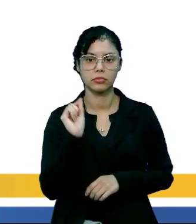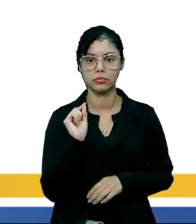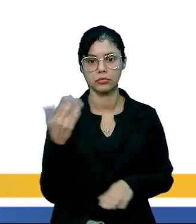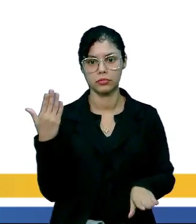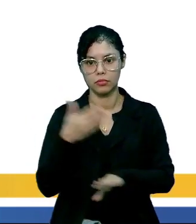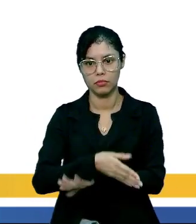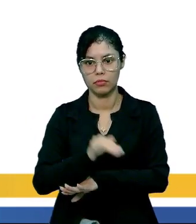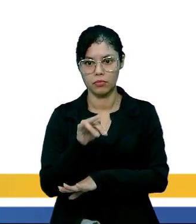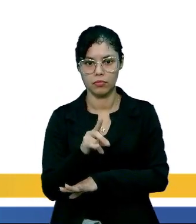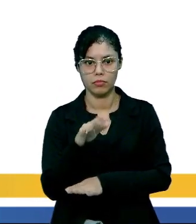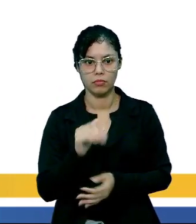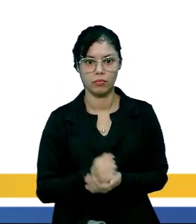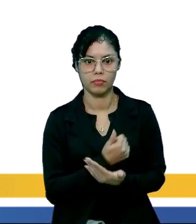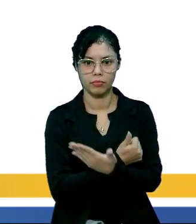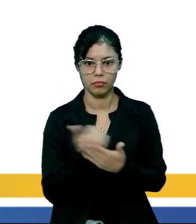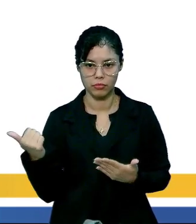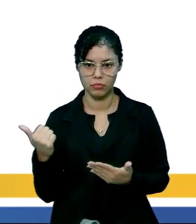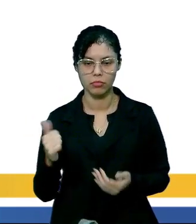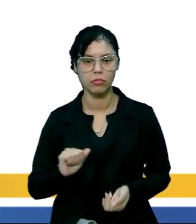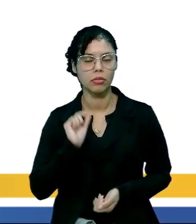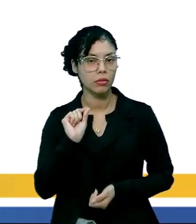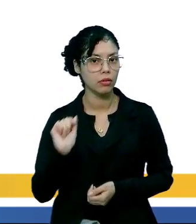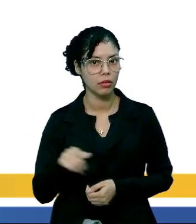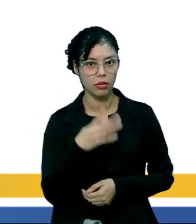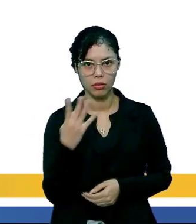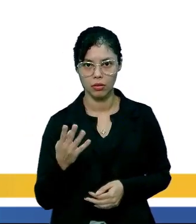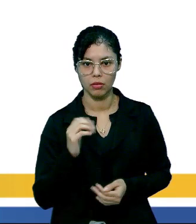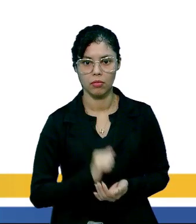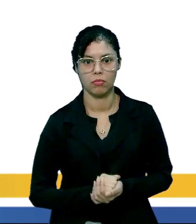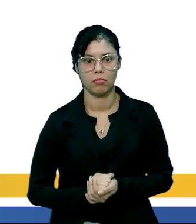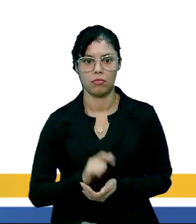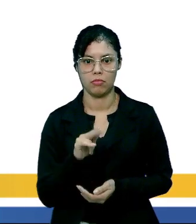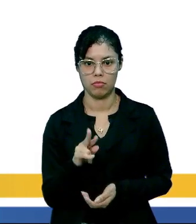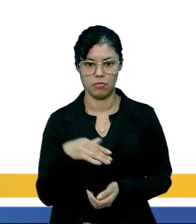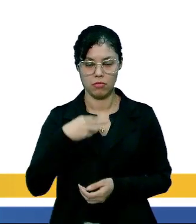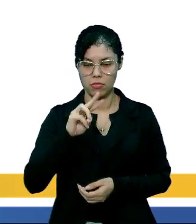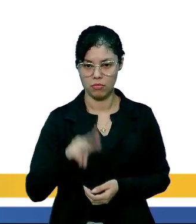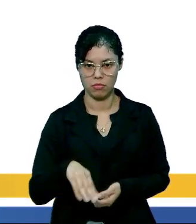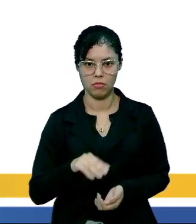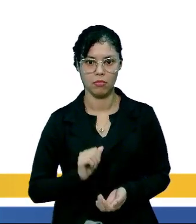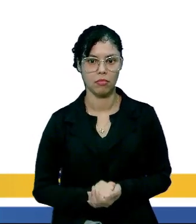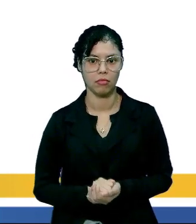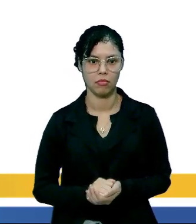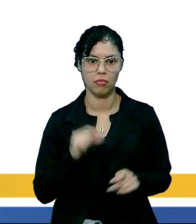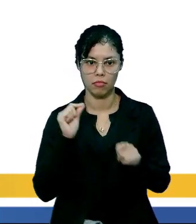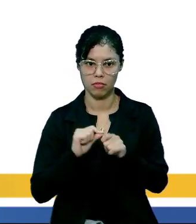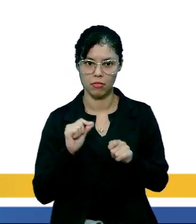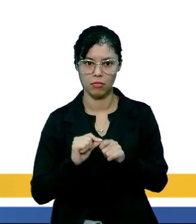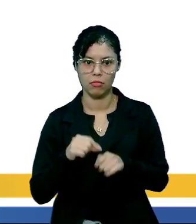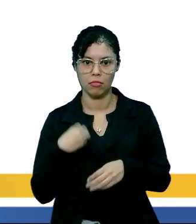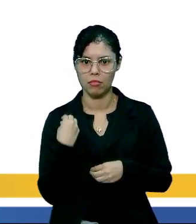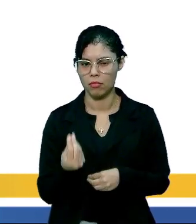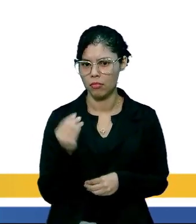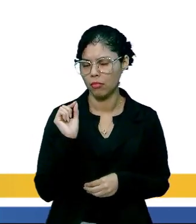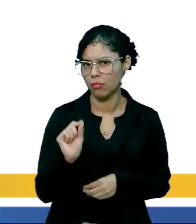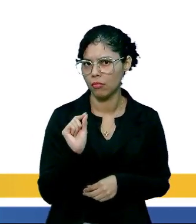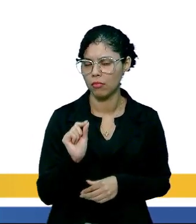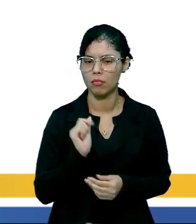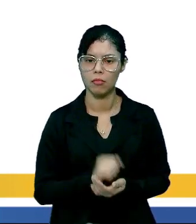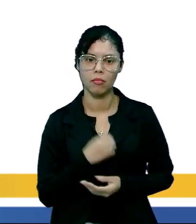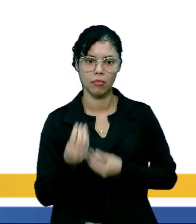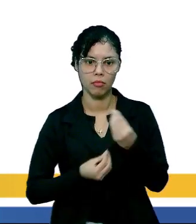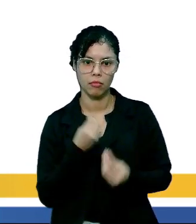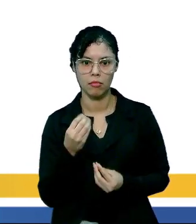de intervenção a ação, que é o que é, o agente, que é quem, o efeito, que é para quê, o modo,